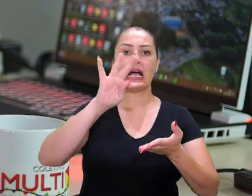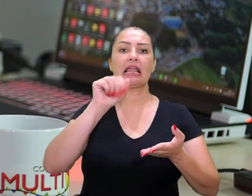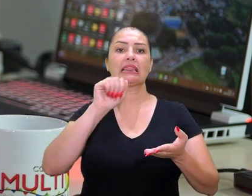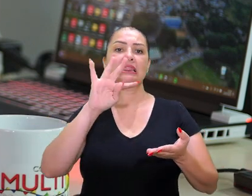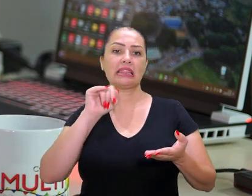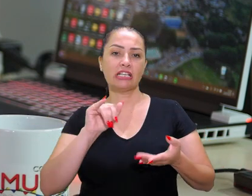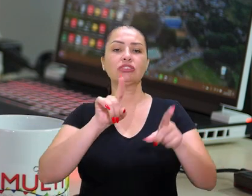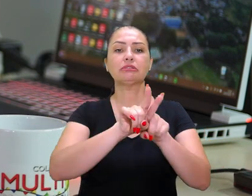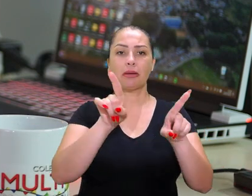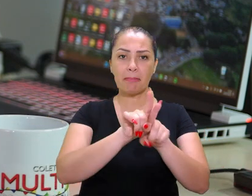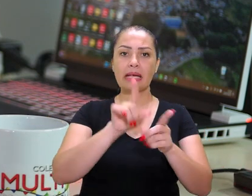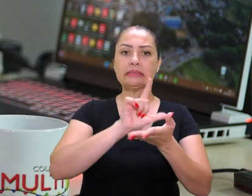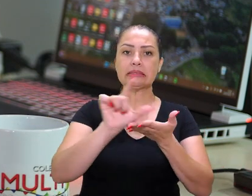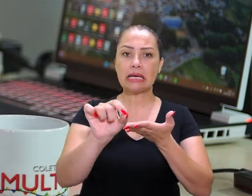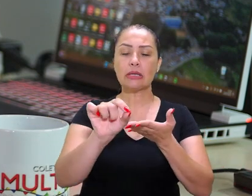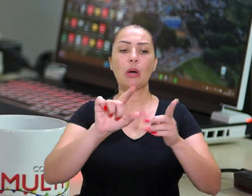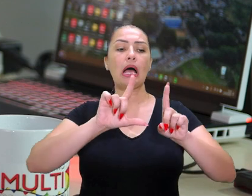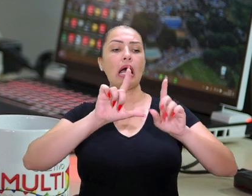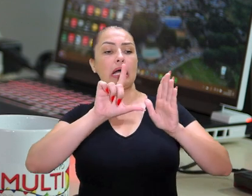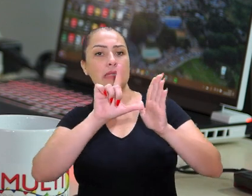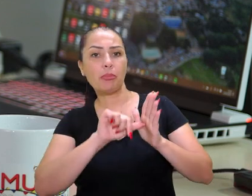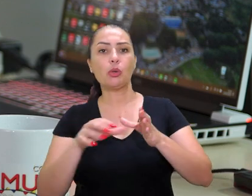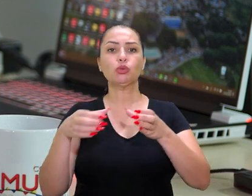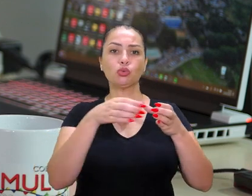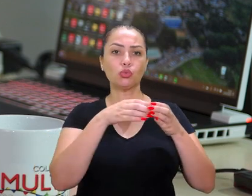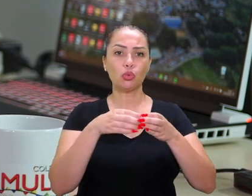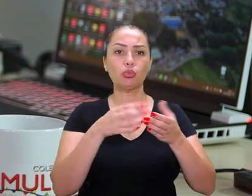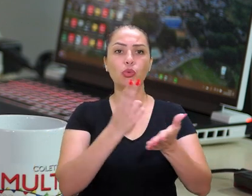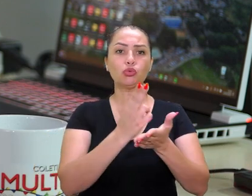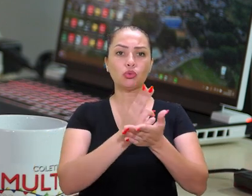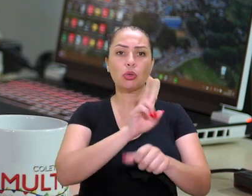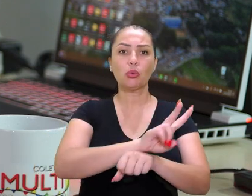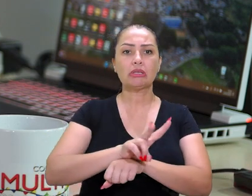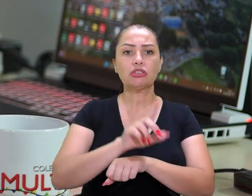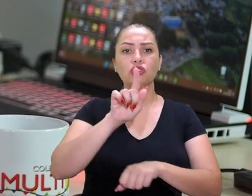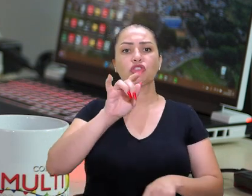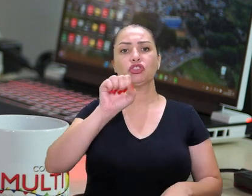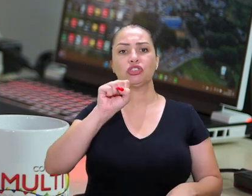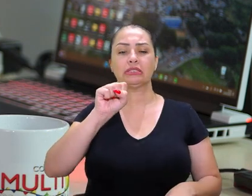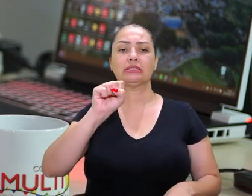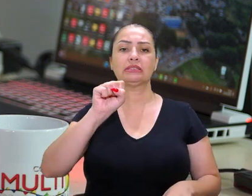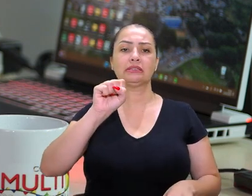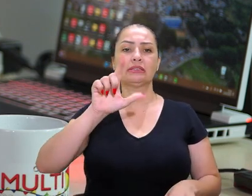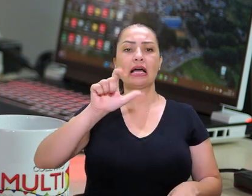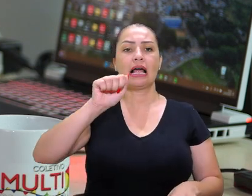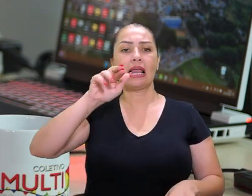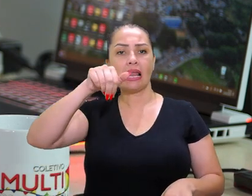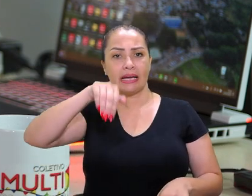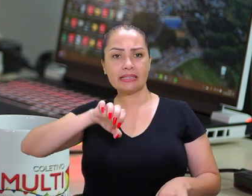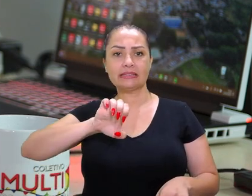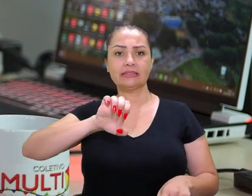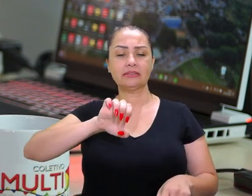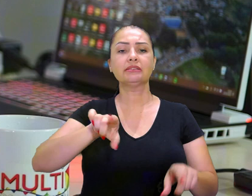saiu. O grupo ficou sob a gestão de alguns outros companheiros, né? A Gislaine ficou coordenando algumas atividades.